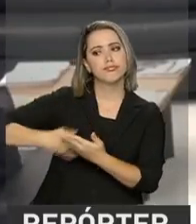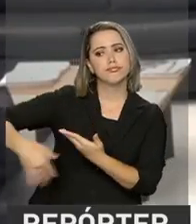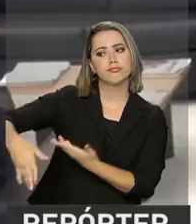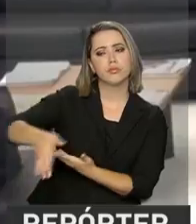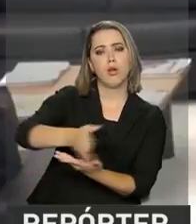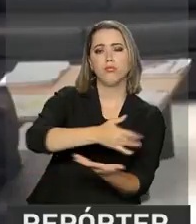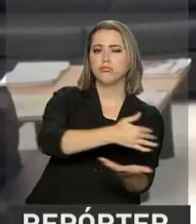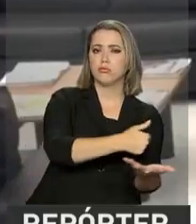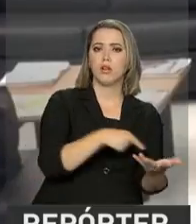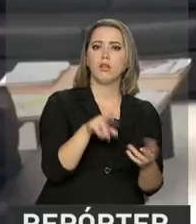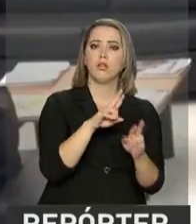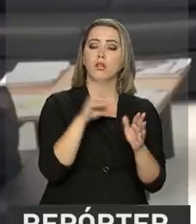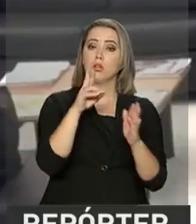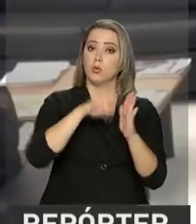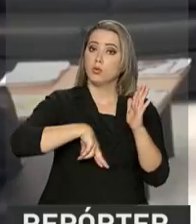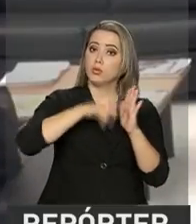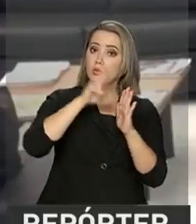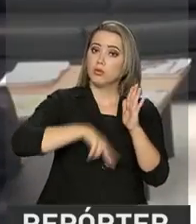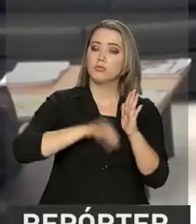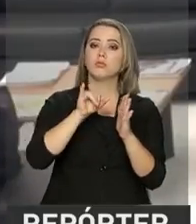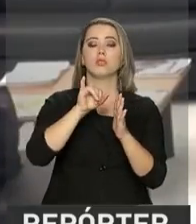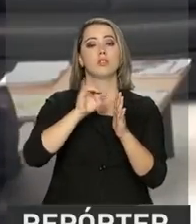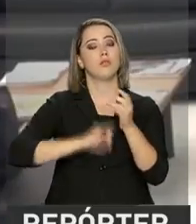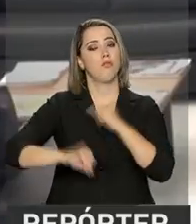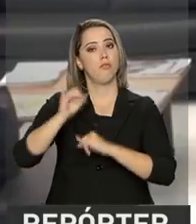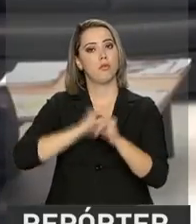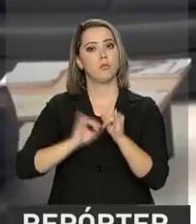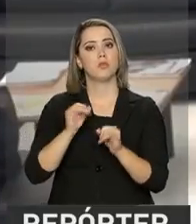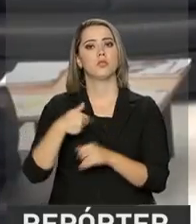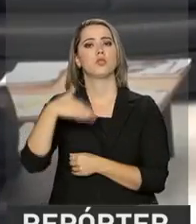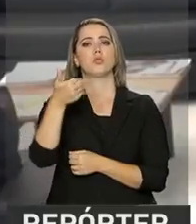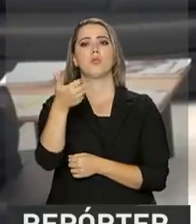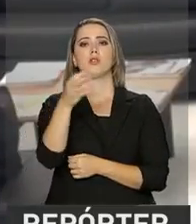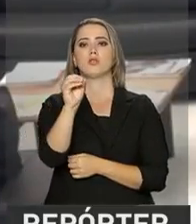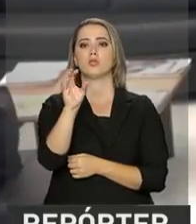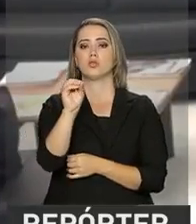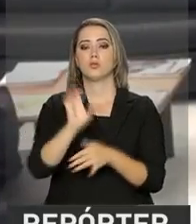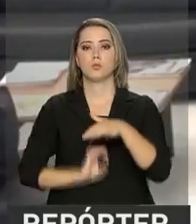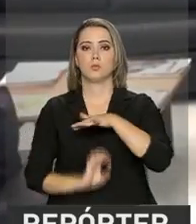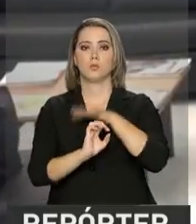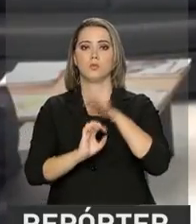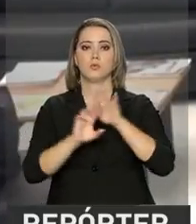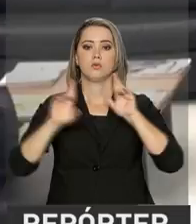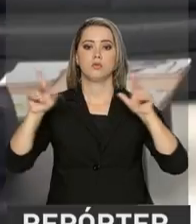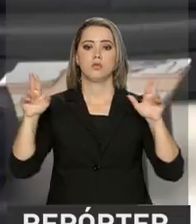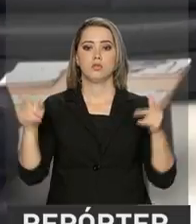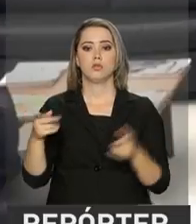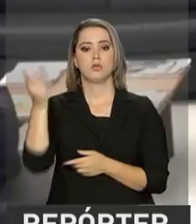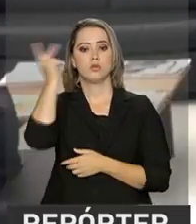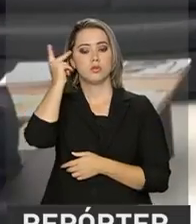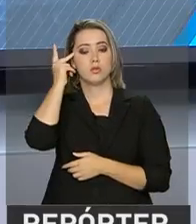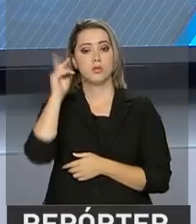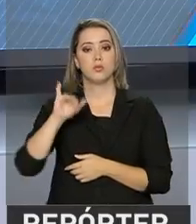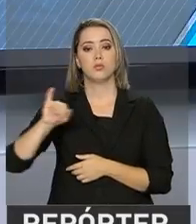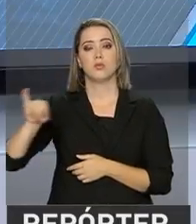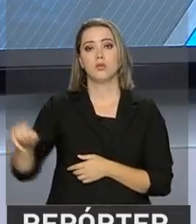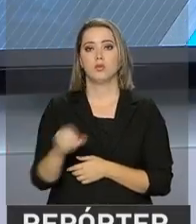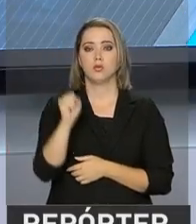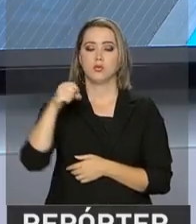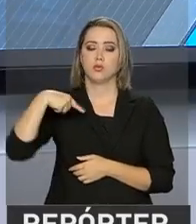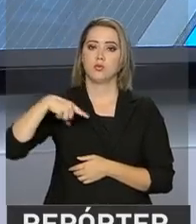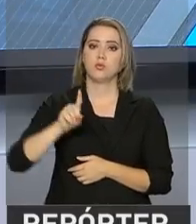análises feitas por mais de 100 empresas e especialistas do mercado financeiro de são paulo josé luiz filho